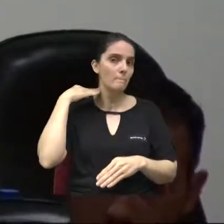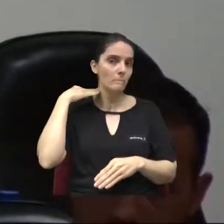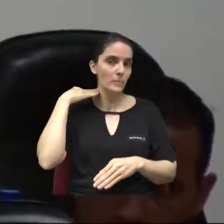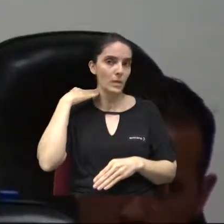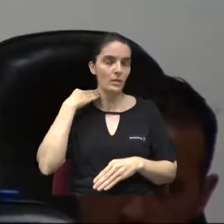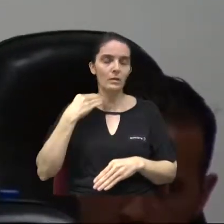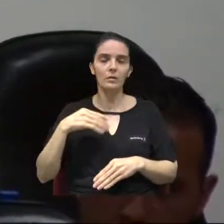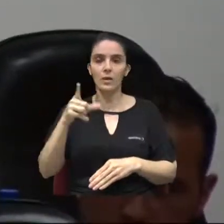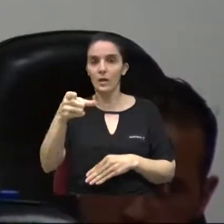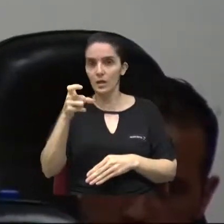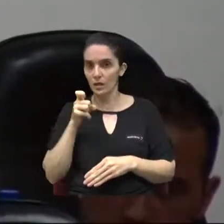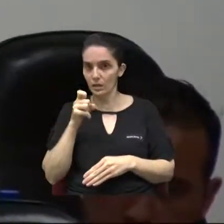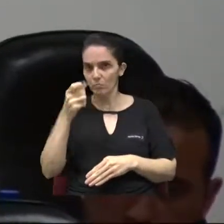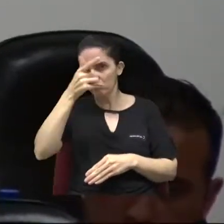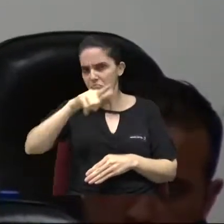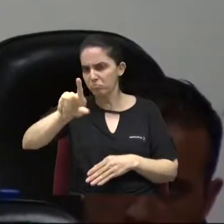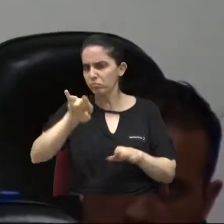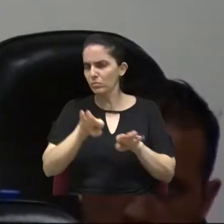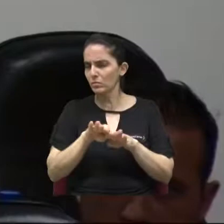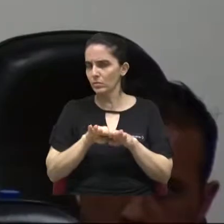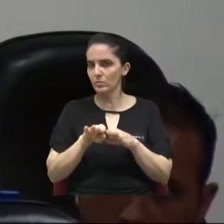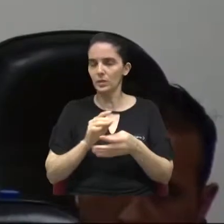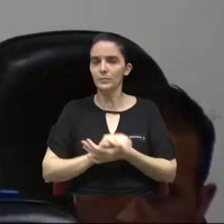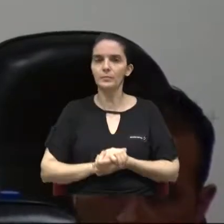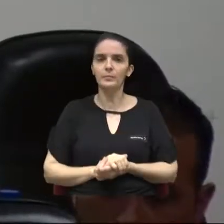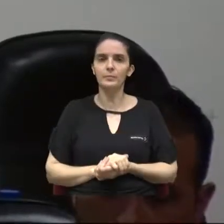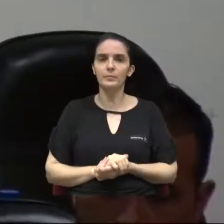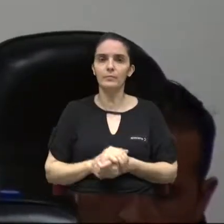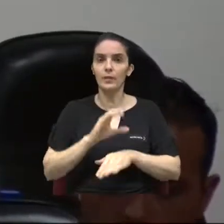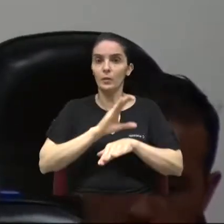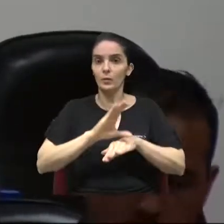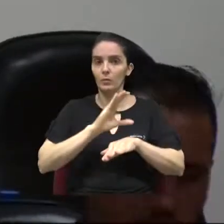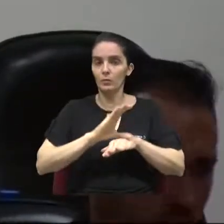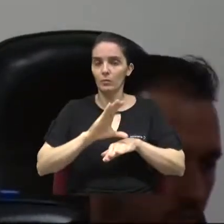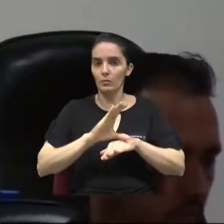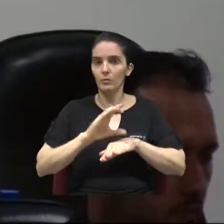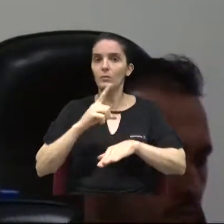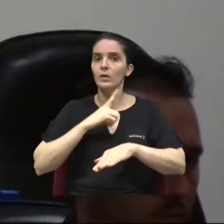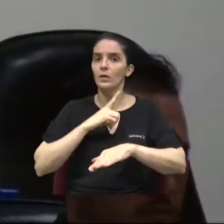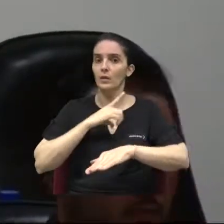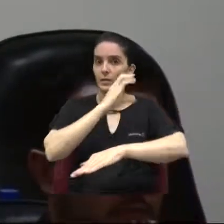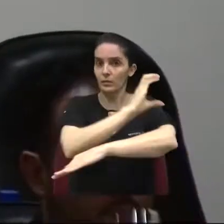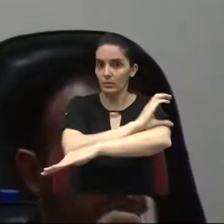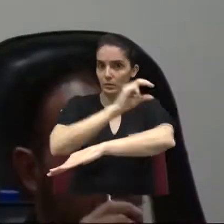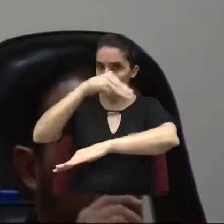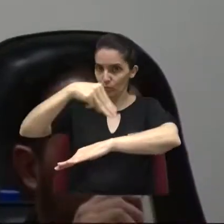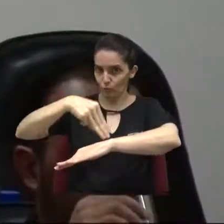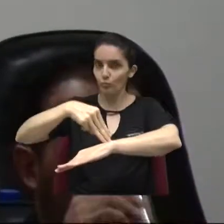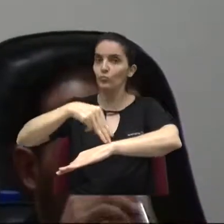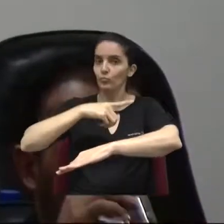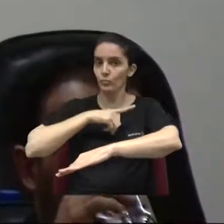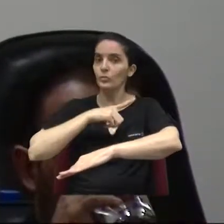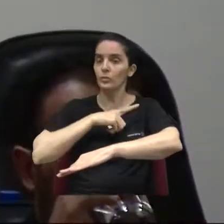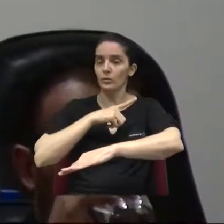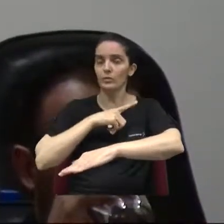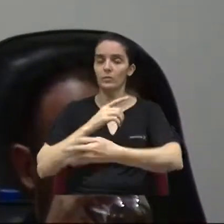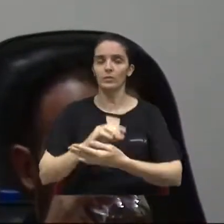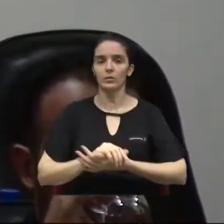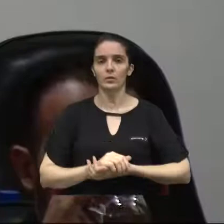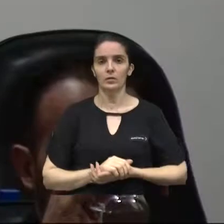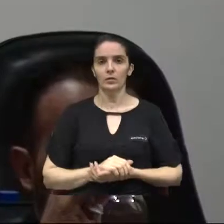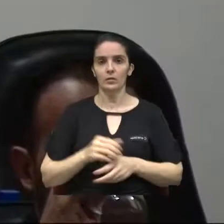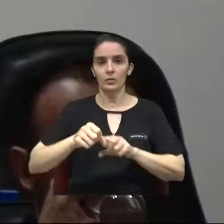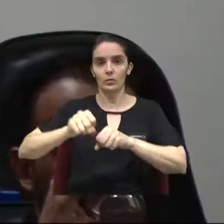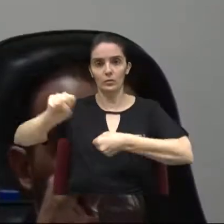Caixa Econômica e alguns outros bancos. Esse curso a gente ofereceu no CEPROSOM, essa capacitação, e a